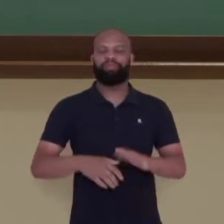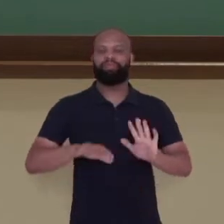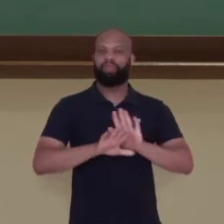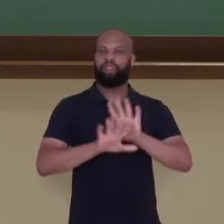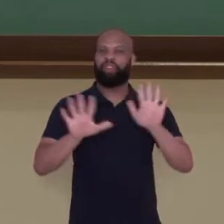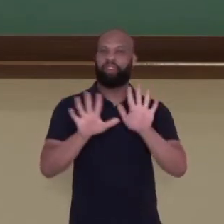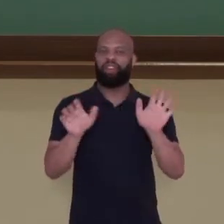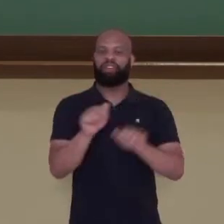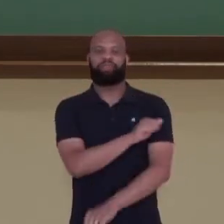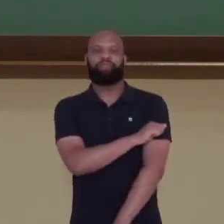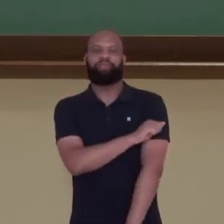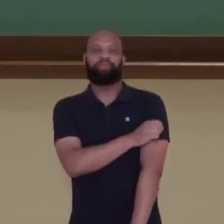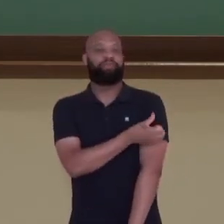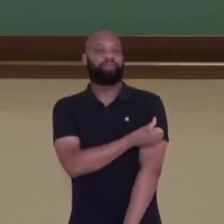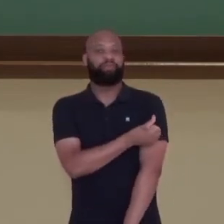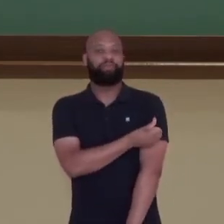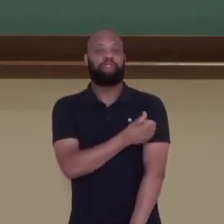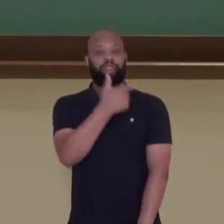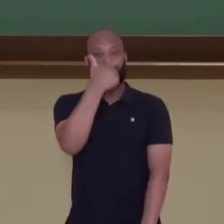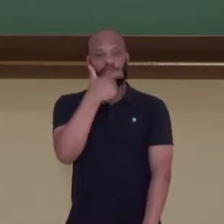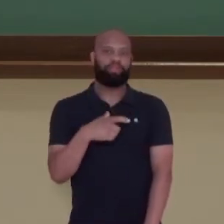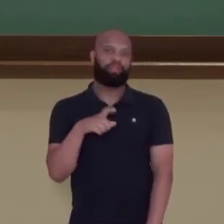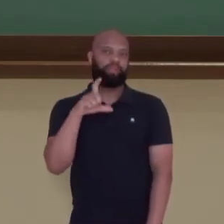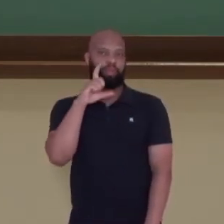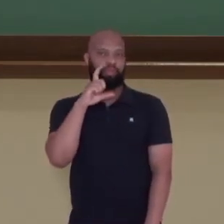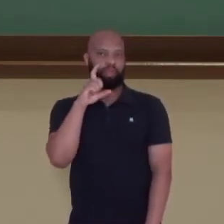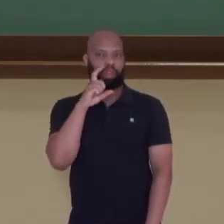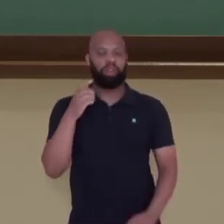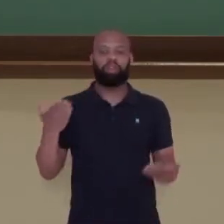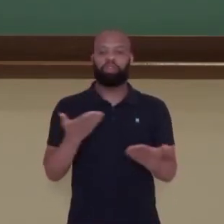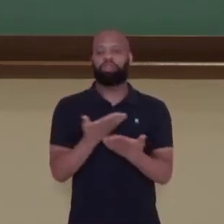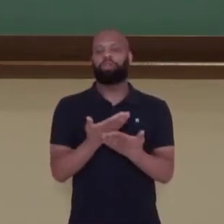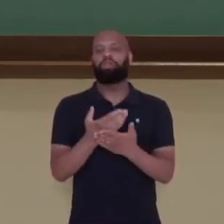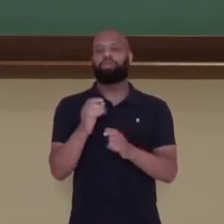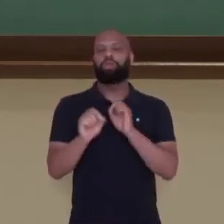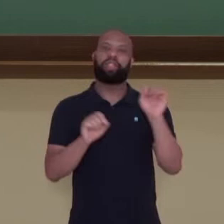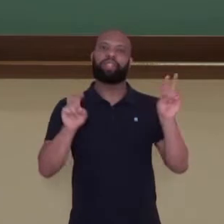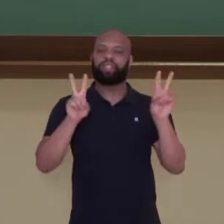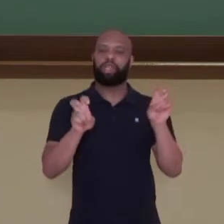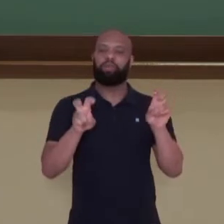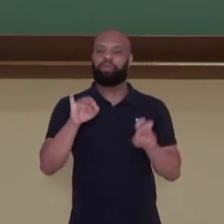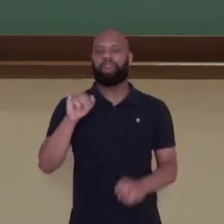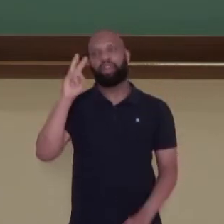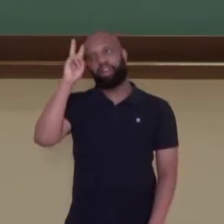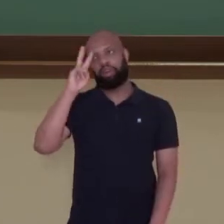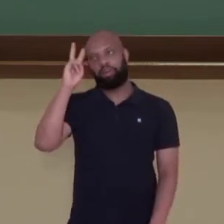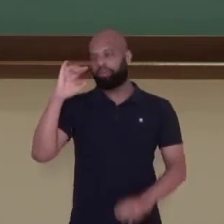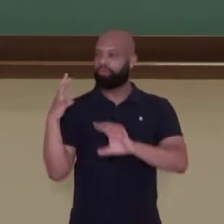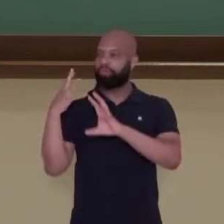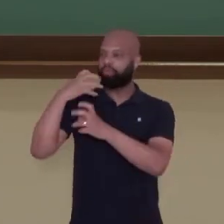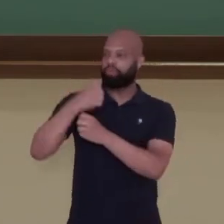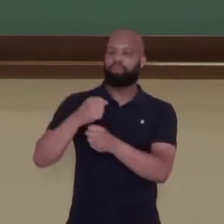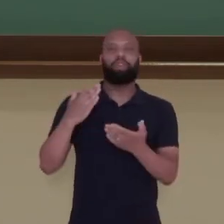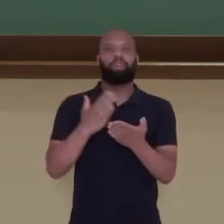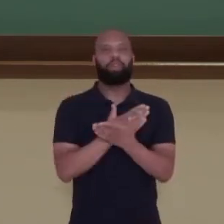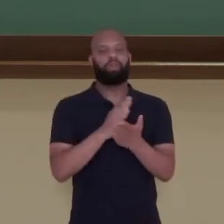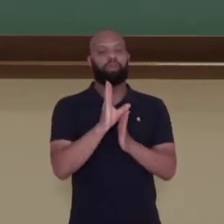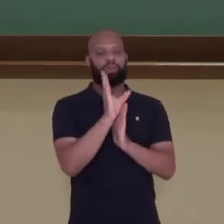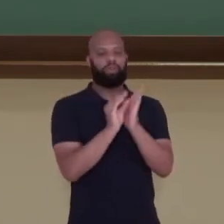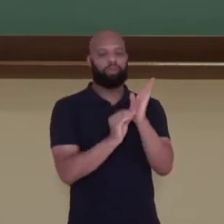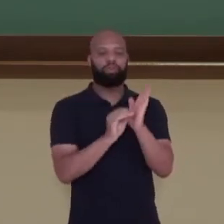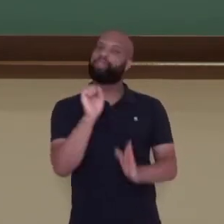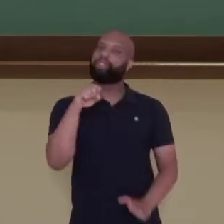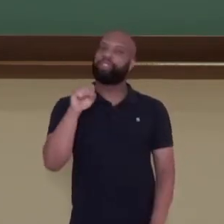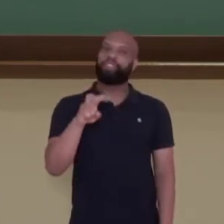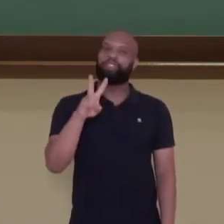Olá, estudantes do sexto ano, aqui é o professor Fabiano e nessa aula nós vamos retomar alguns conteúdos. Nós vamos